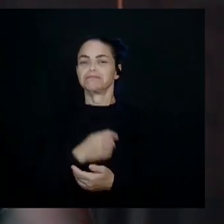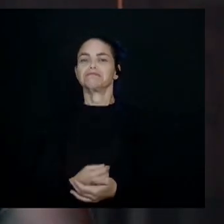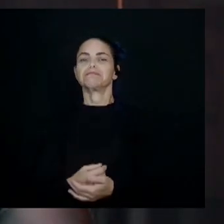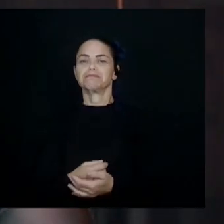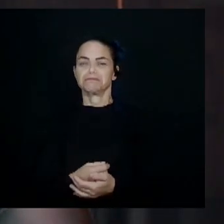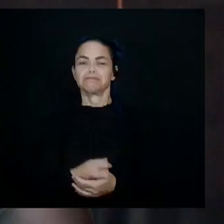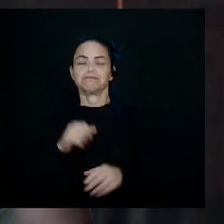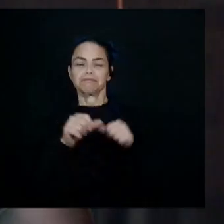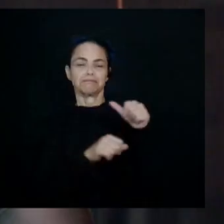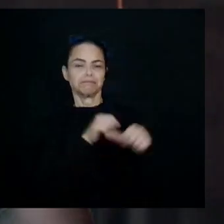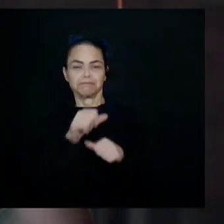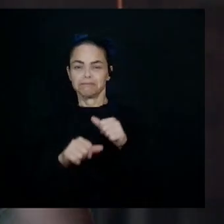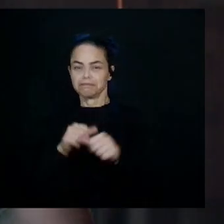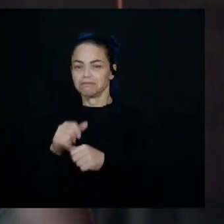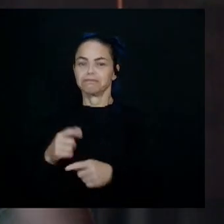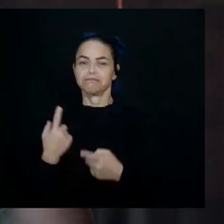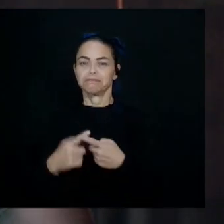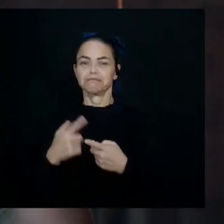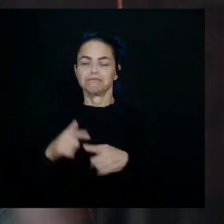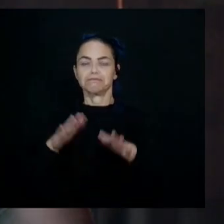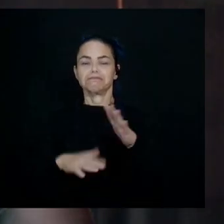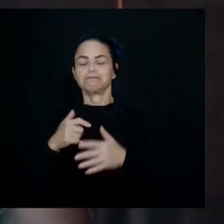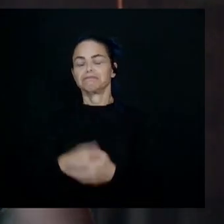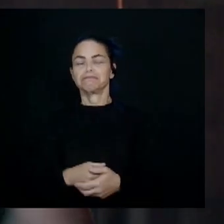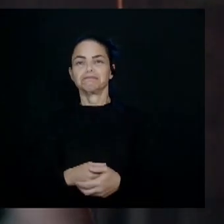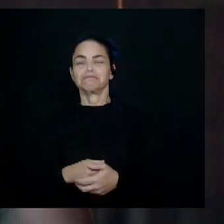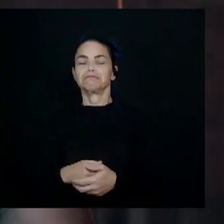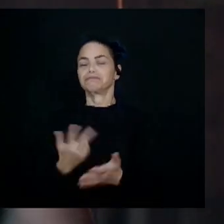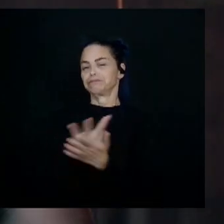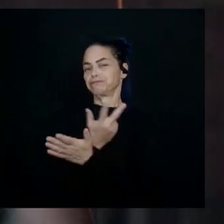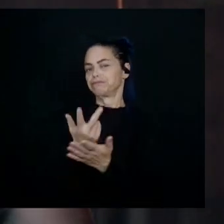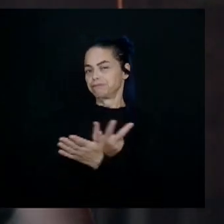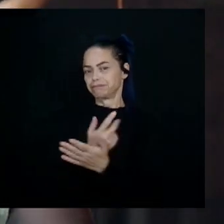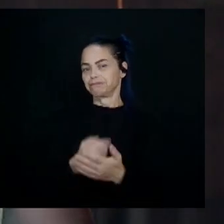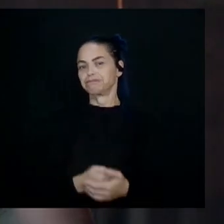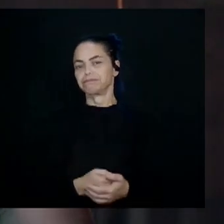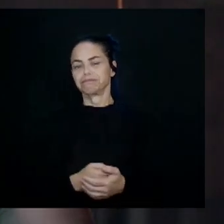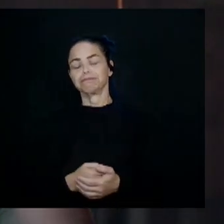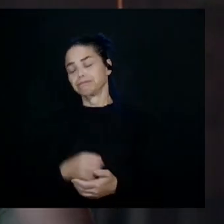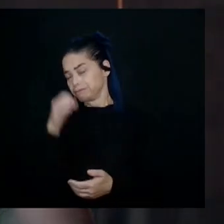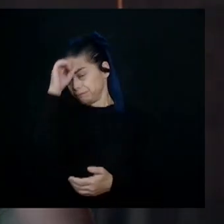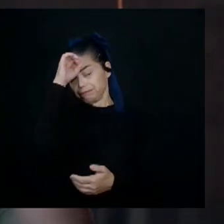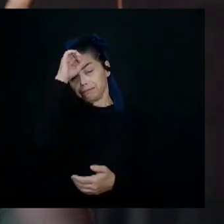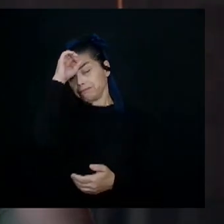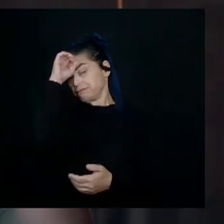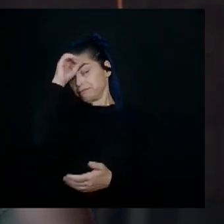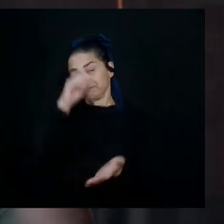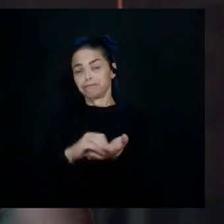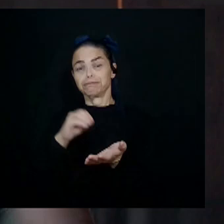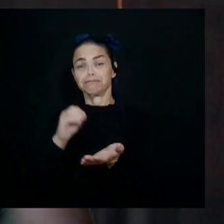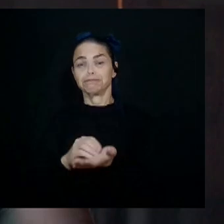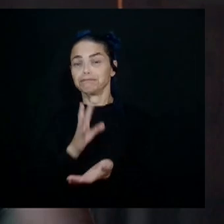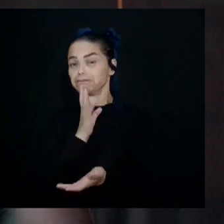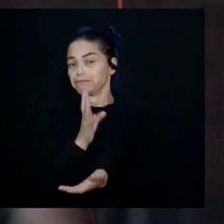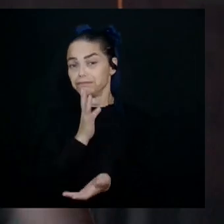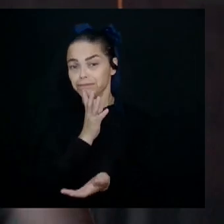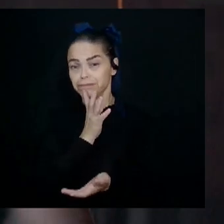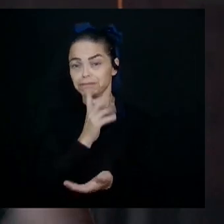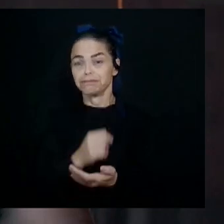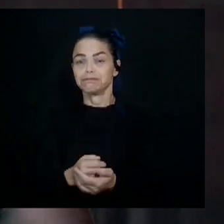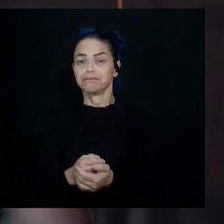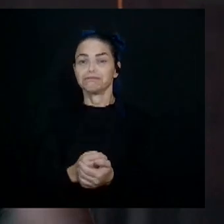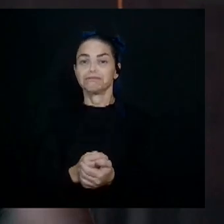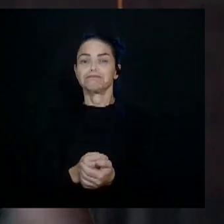mudança. Porque às vezes você está fazendo algo errado por ignorância, ou seja, por falta de conhecimento. Então, a gente está